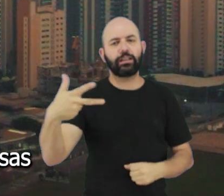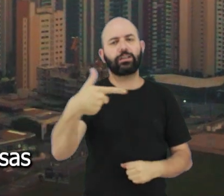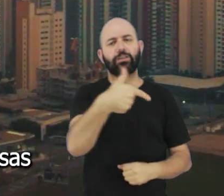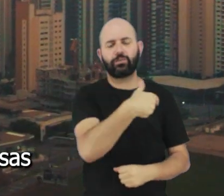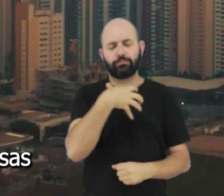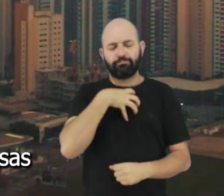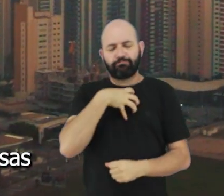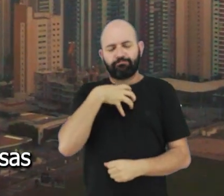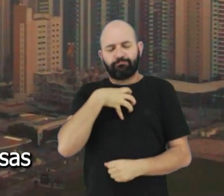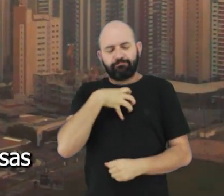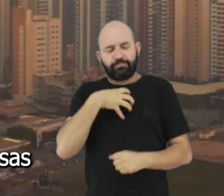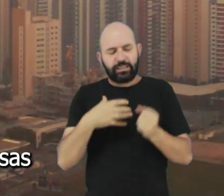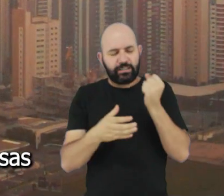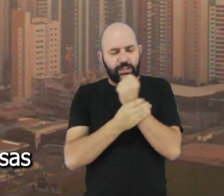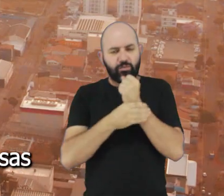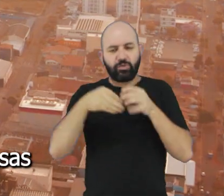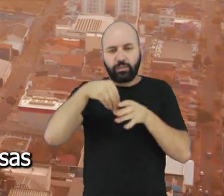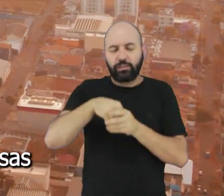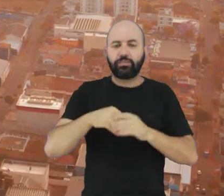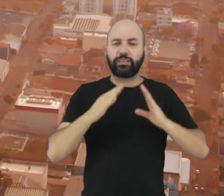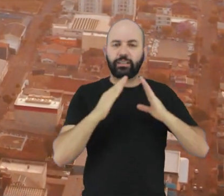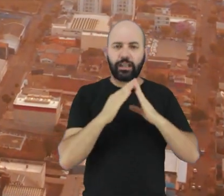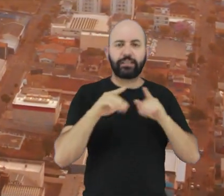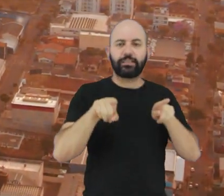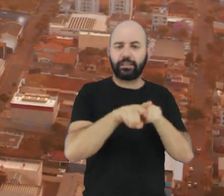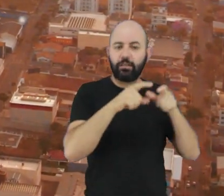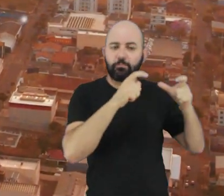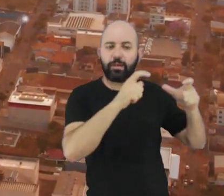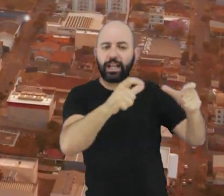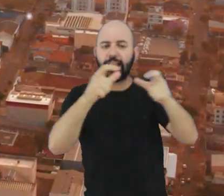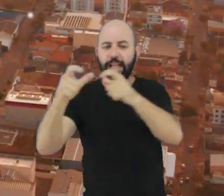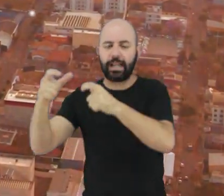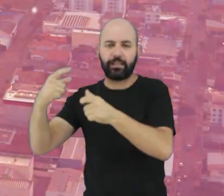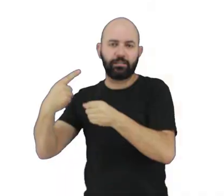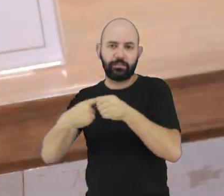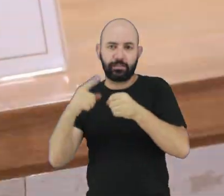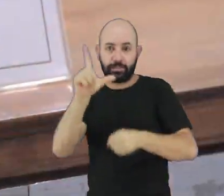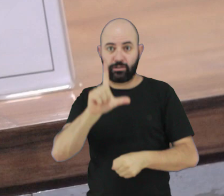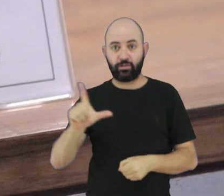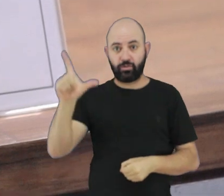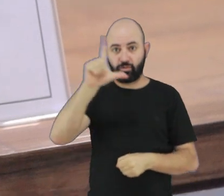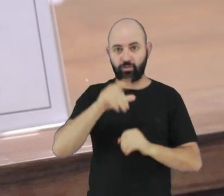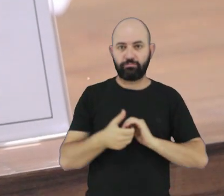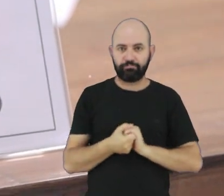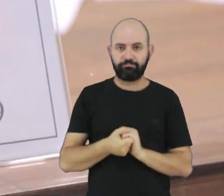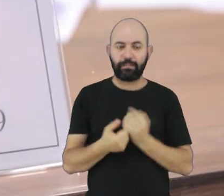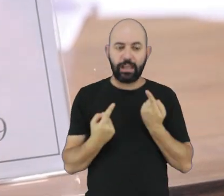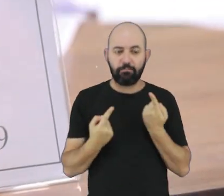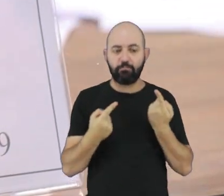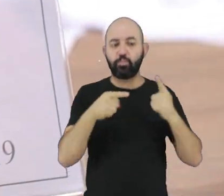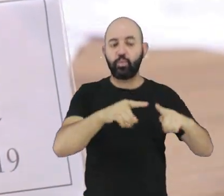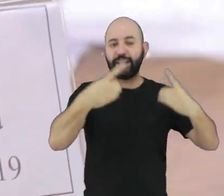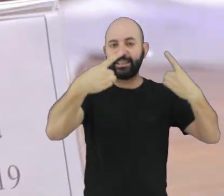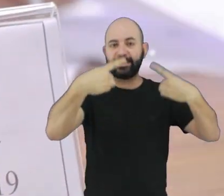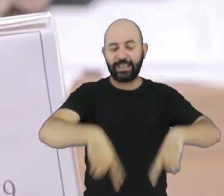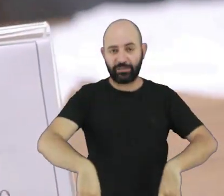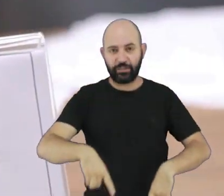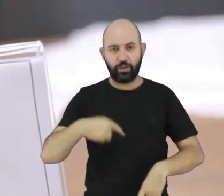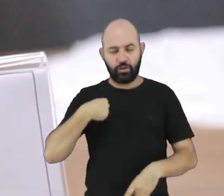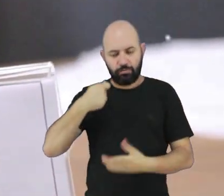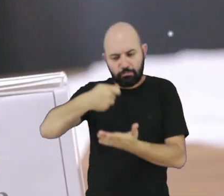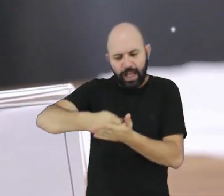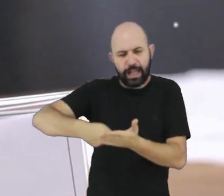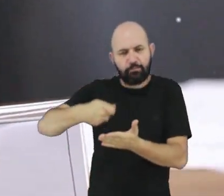todos se sintam seguros em suas casas e em toda a cidade de Londrina. Para enfrentar esse desafio, tenho